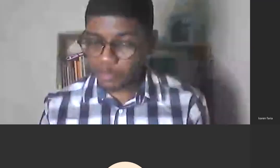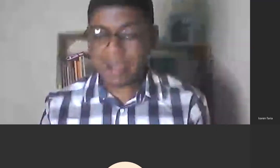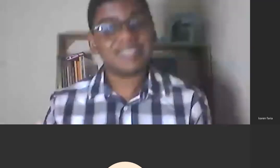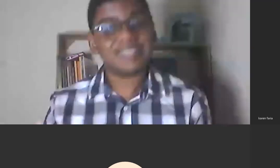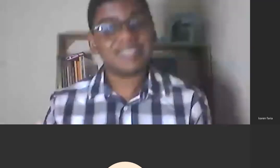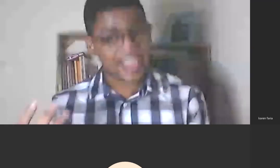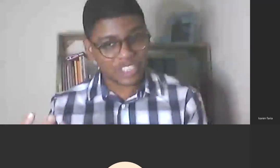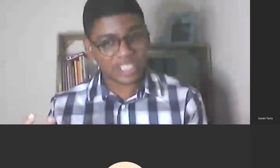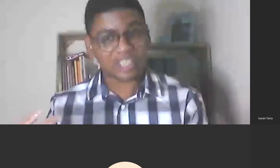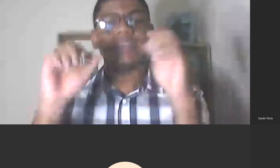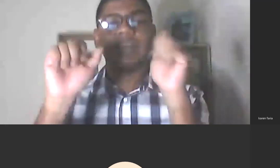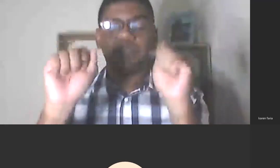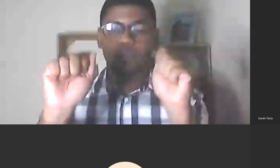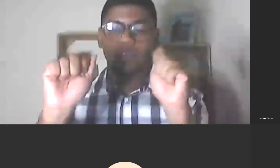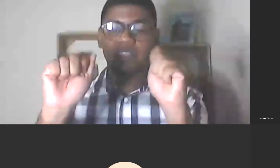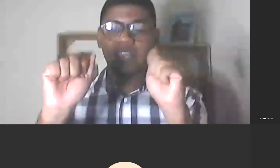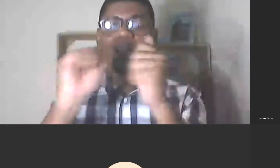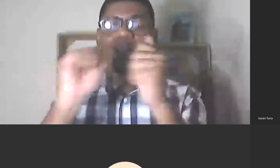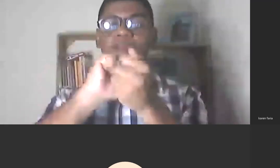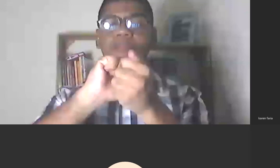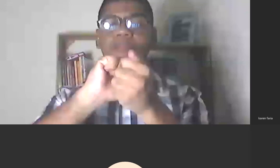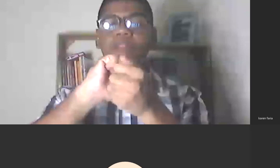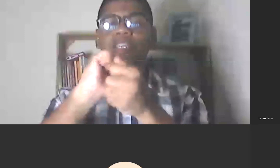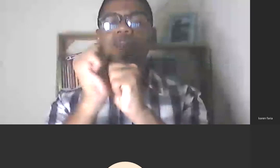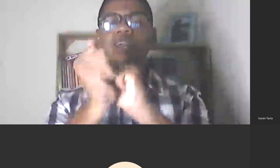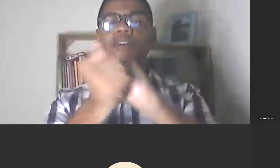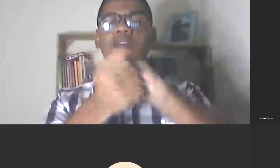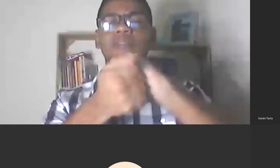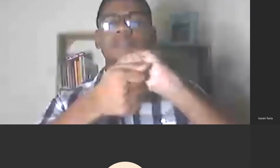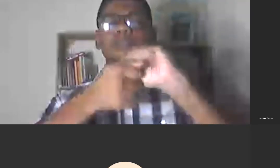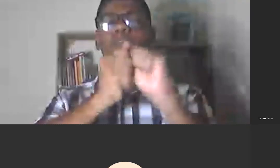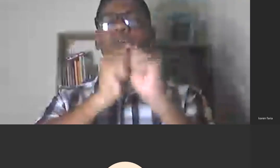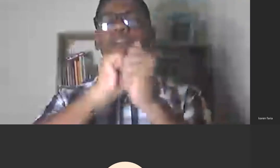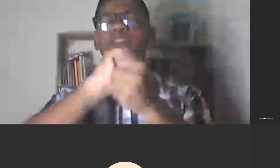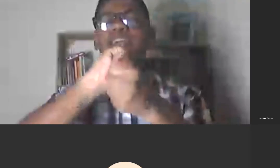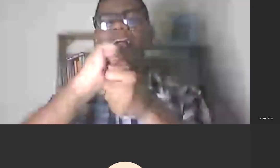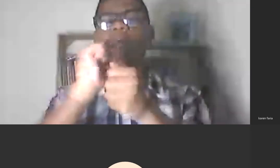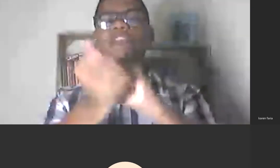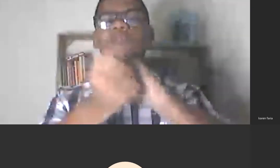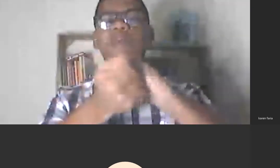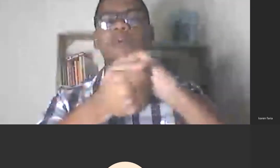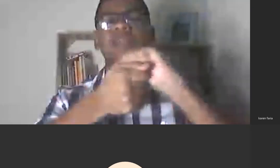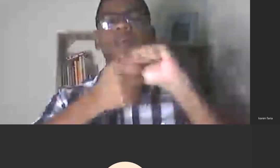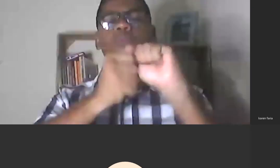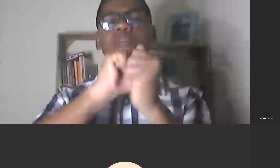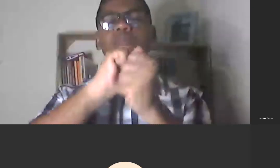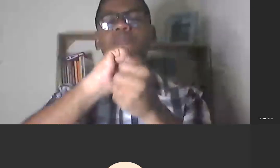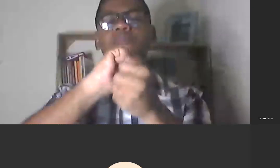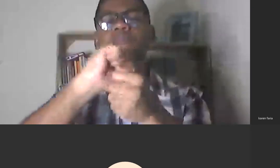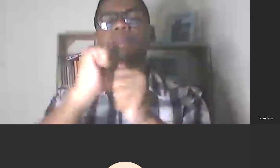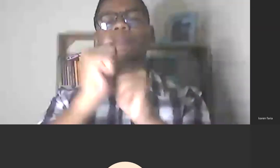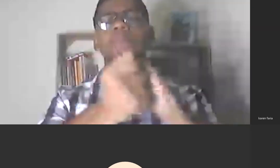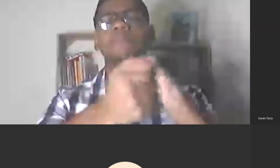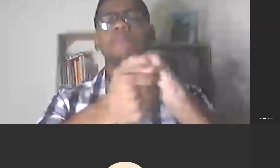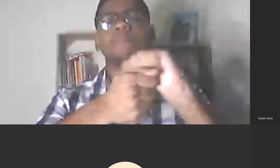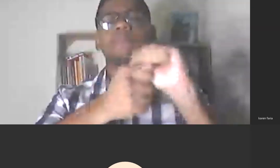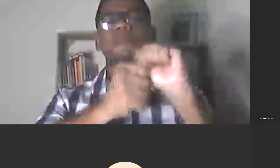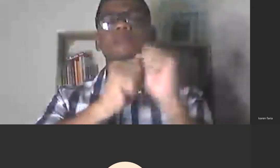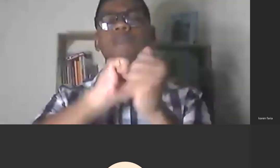Se é um beijo mais quente, as duas em A, e a gente vai, ó, enroscar quase que uma mão na outra.